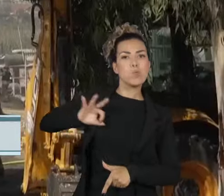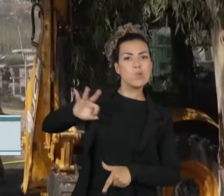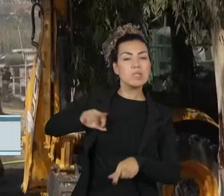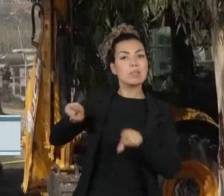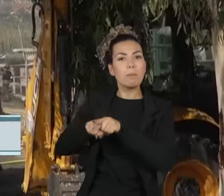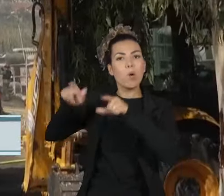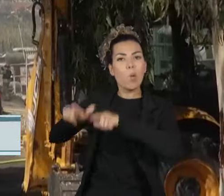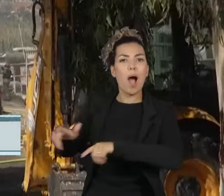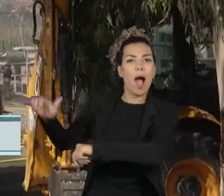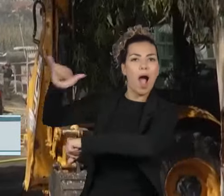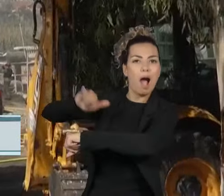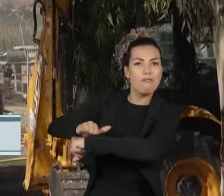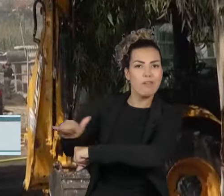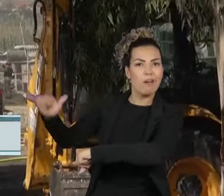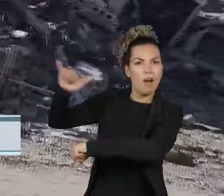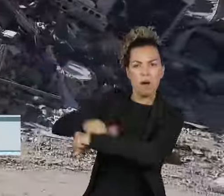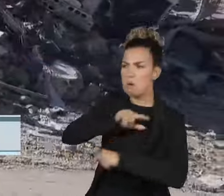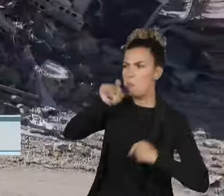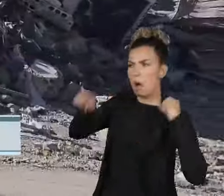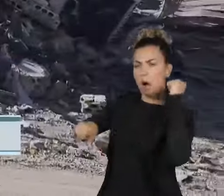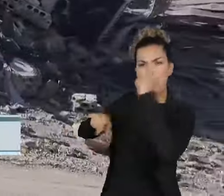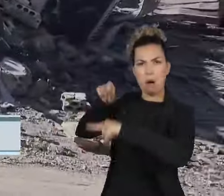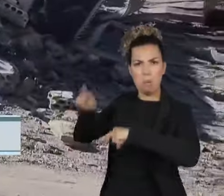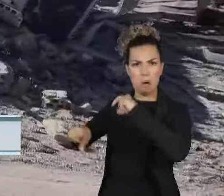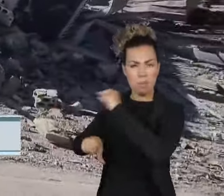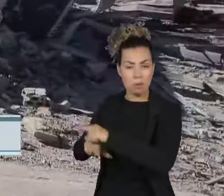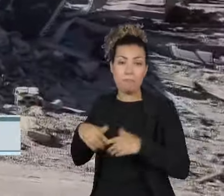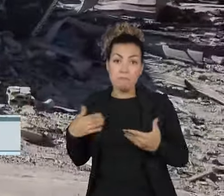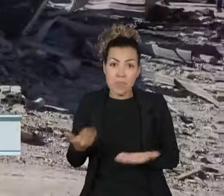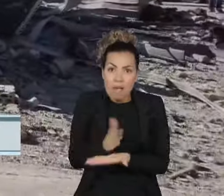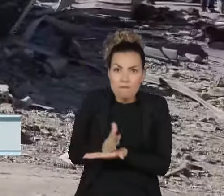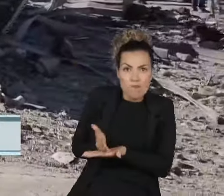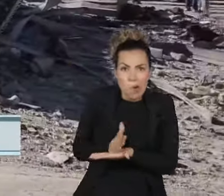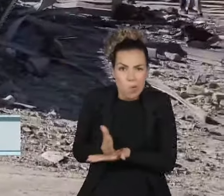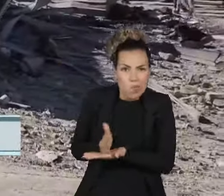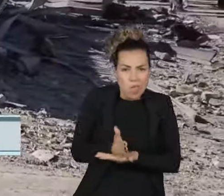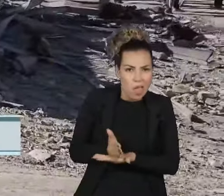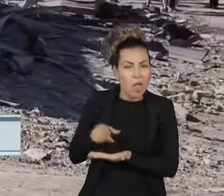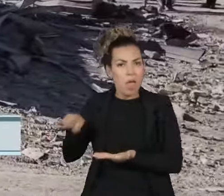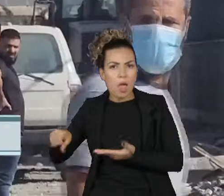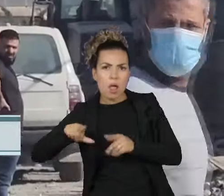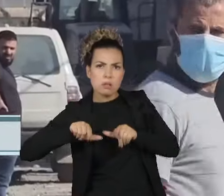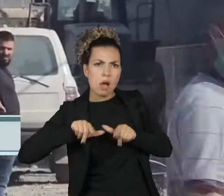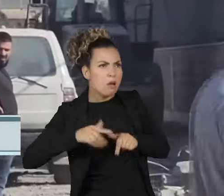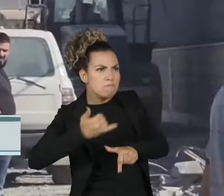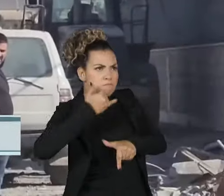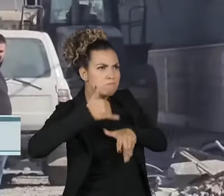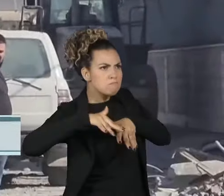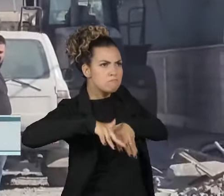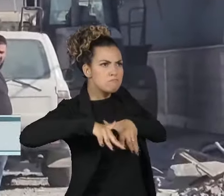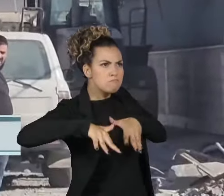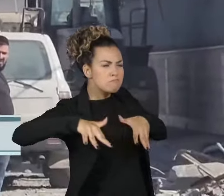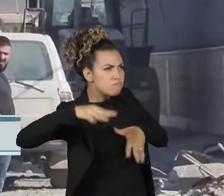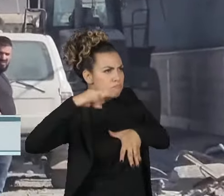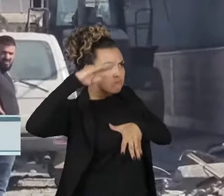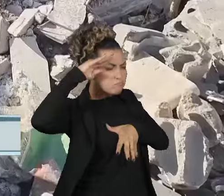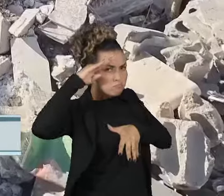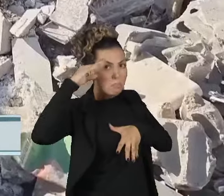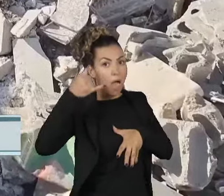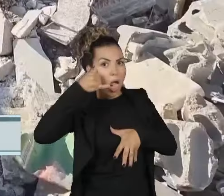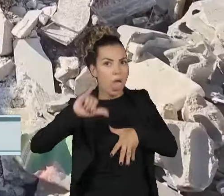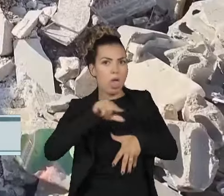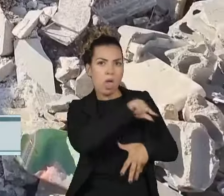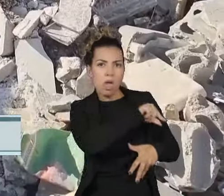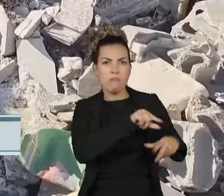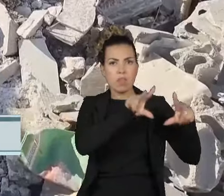aviação. Na fronteira, Israel mantém milhares de soldados em alerta para uma possível invasão terrestre ao